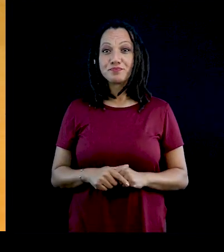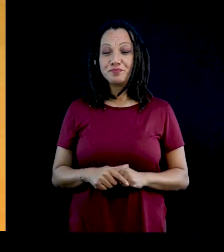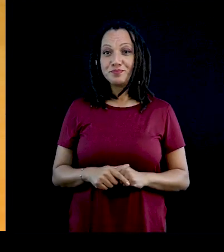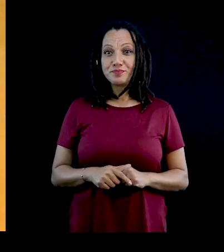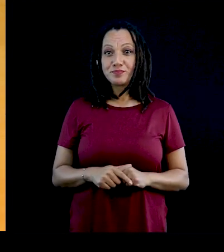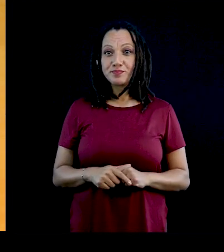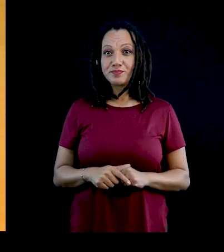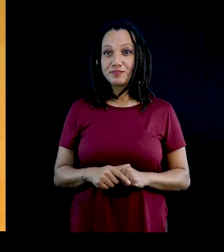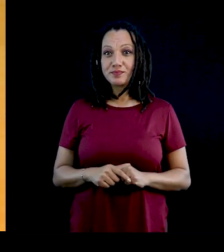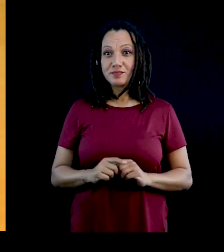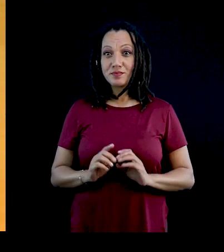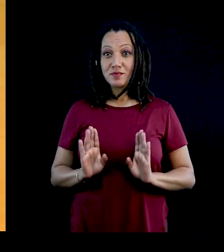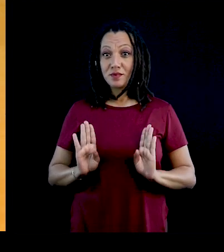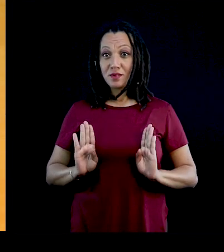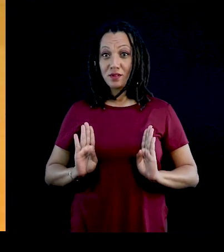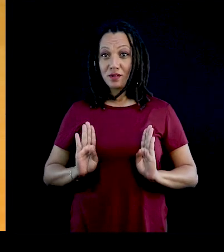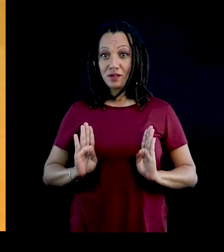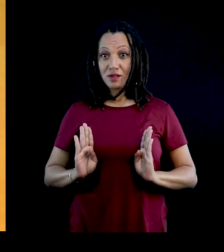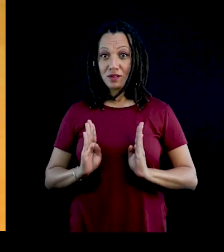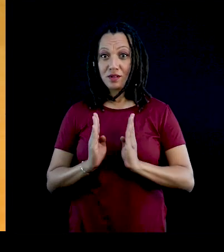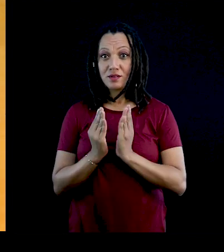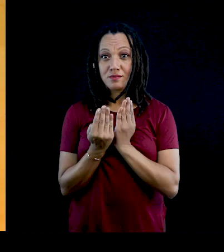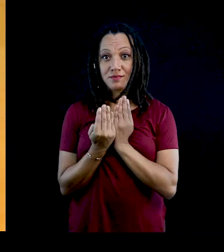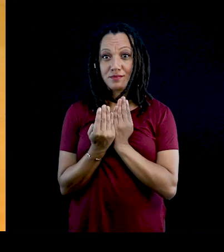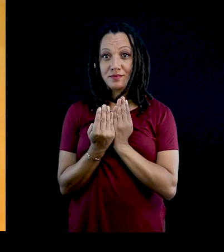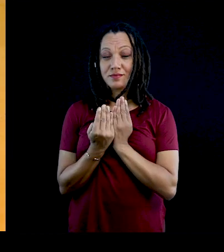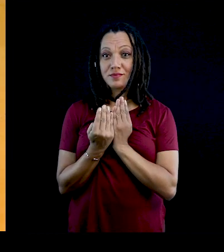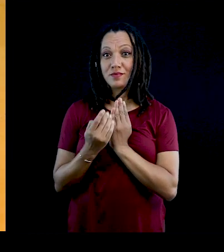uma fechadura